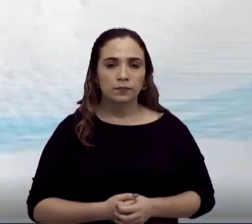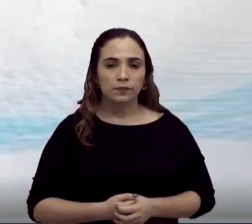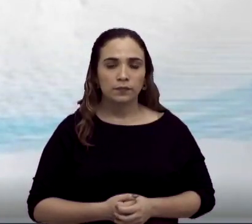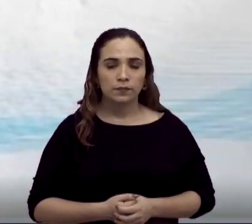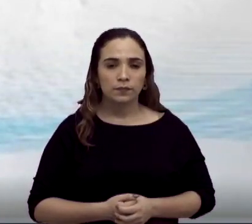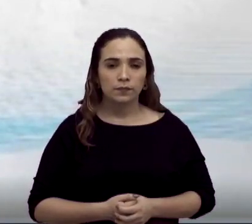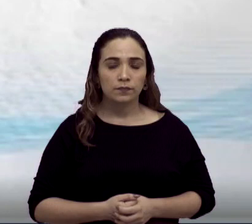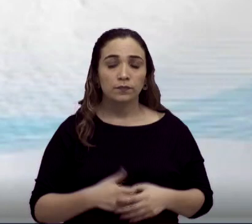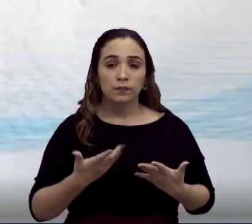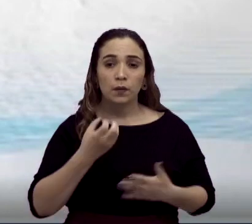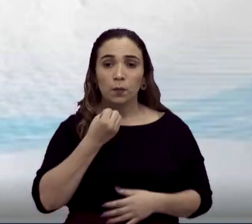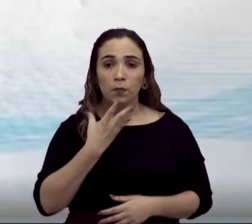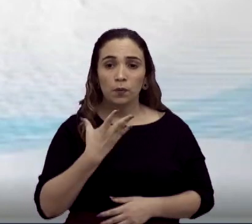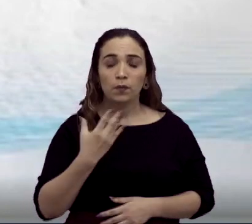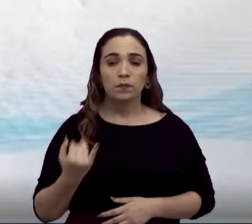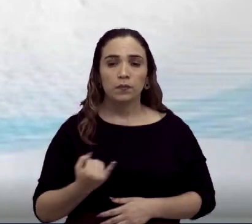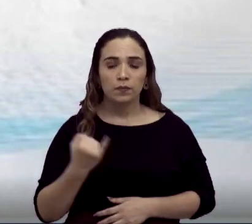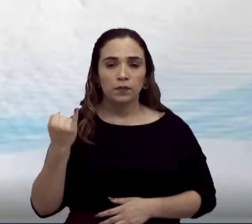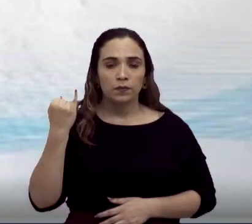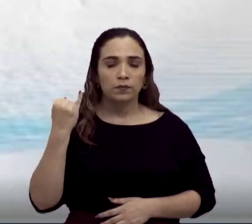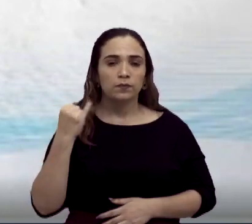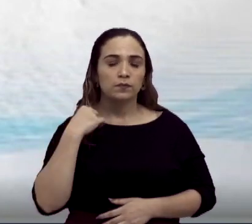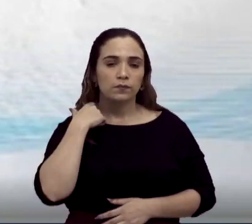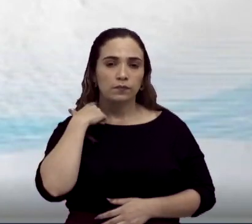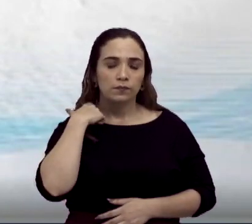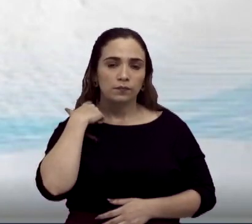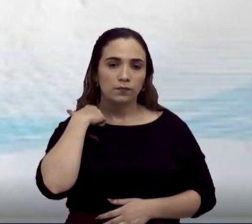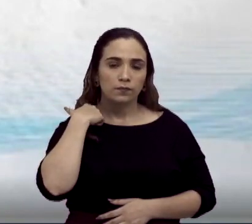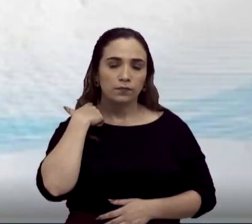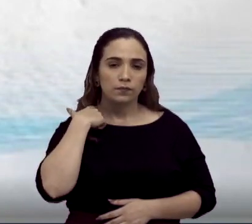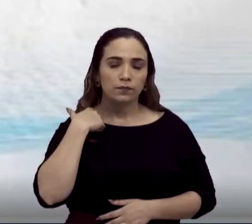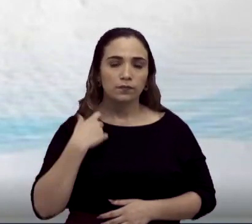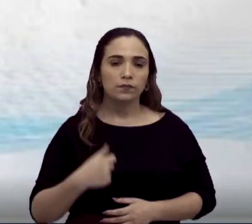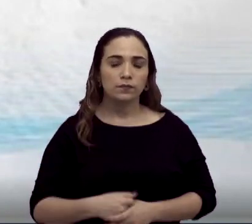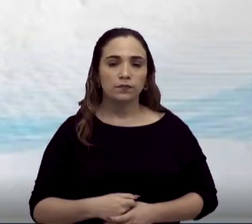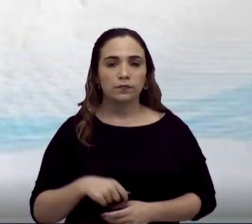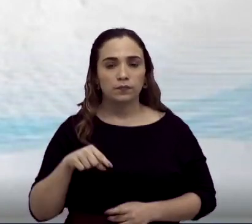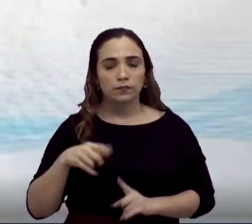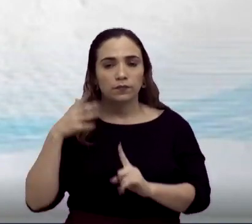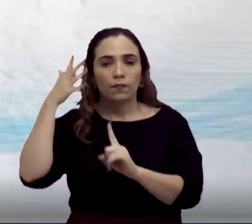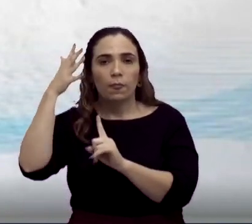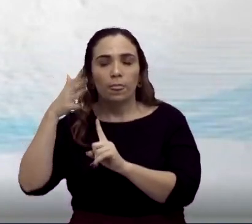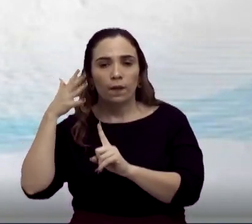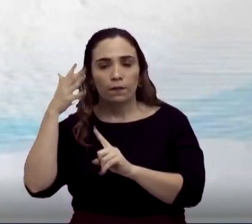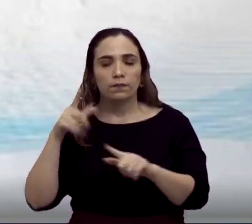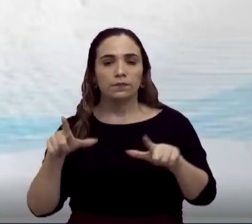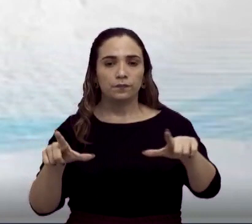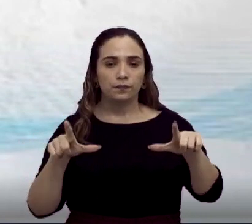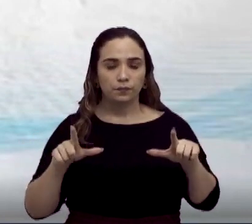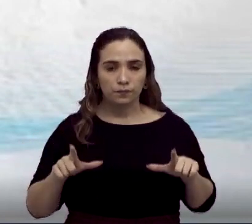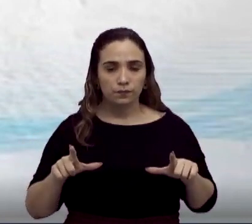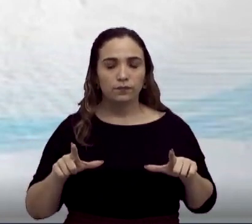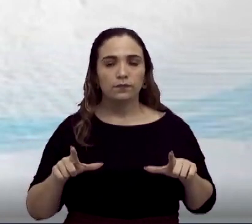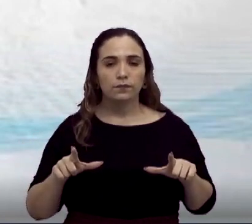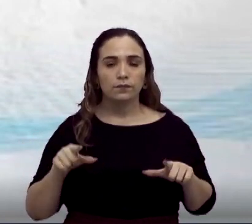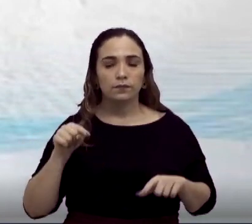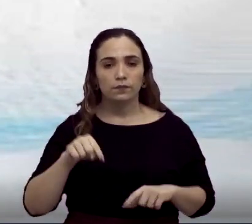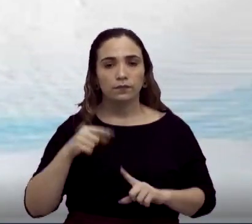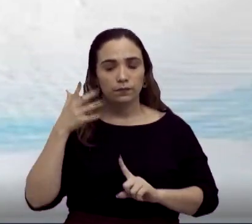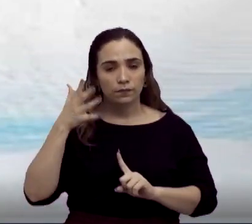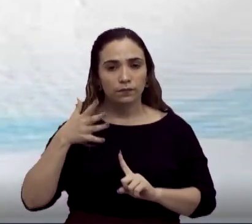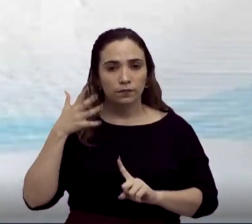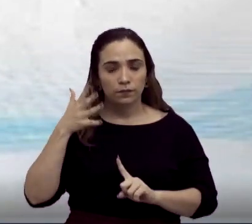Mas é muito bom tê-los aqui. Também falar que a palestra, que vocês recebem um certificado, mas que a palestra